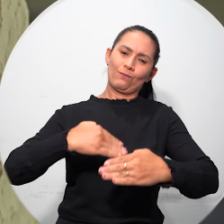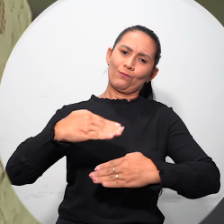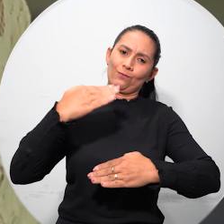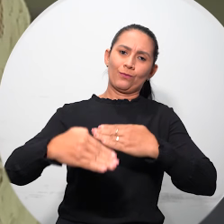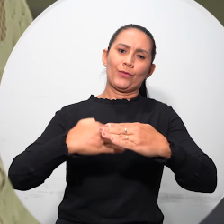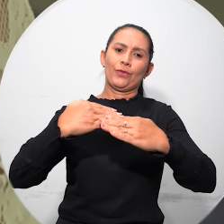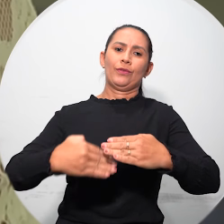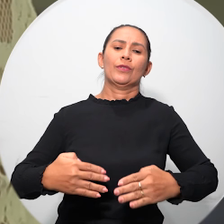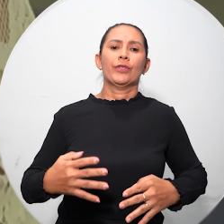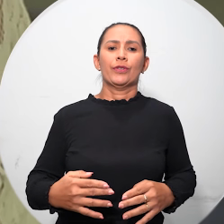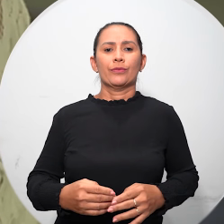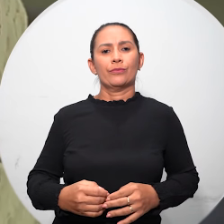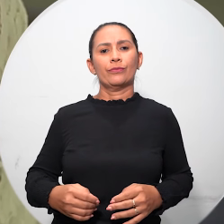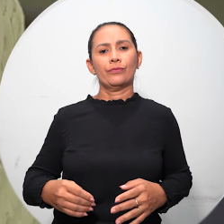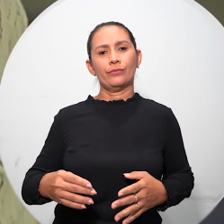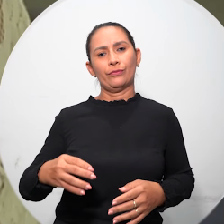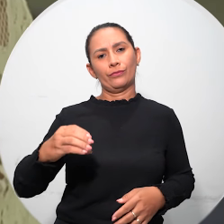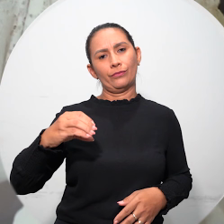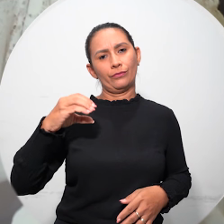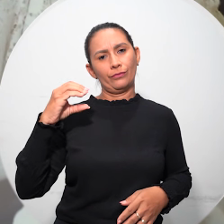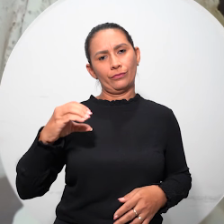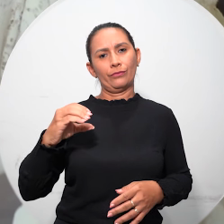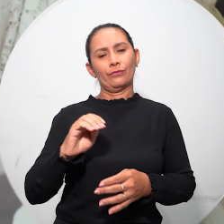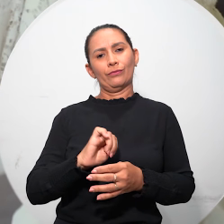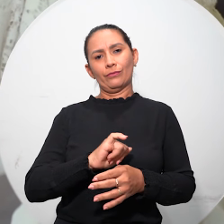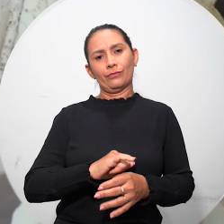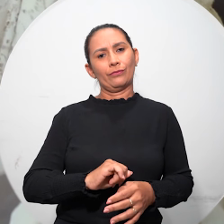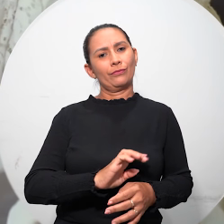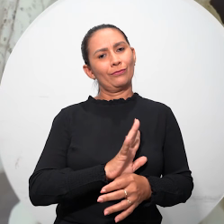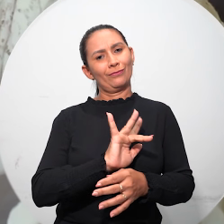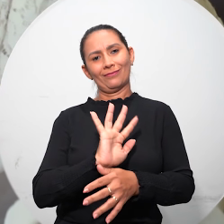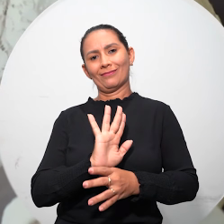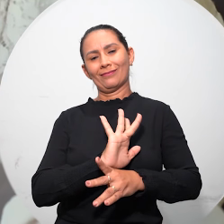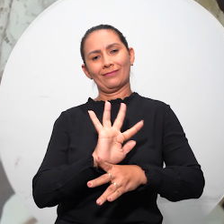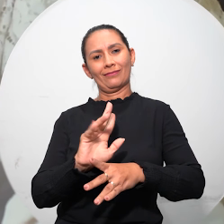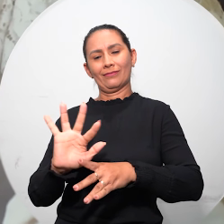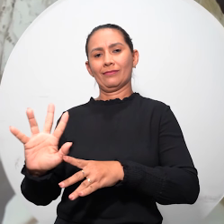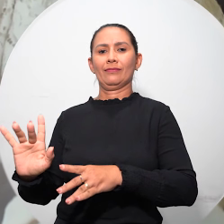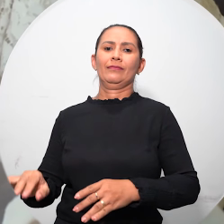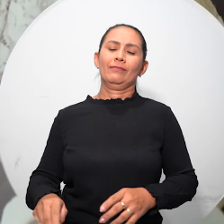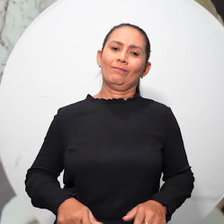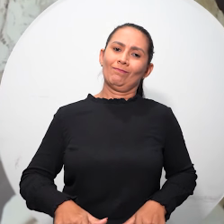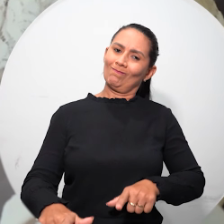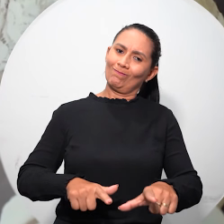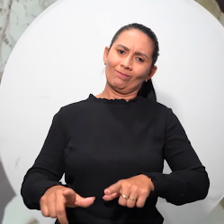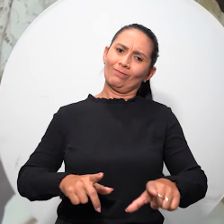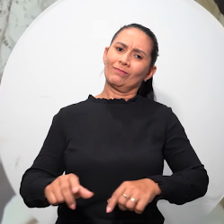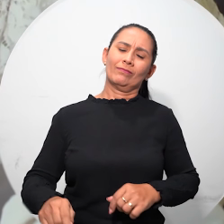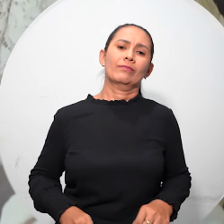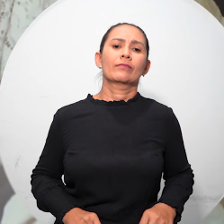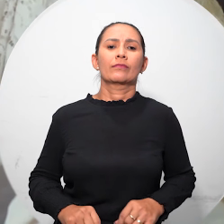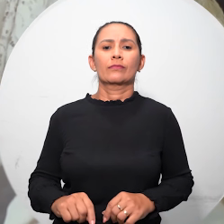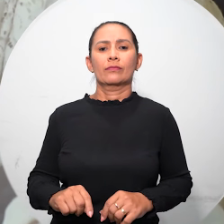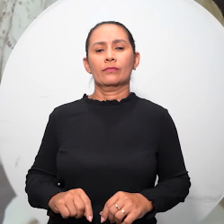ele dizia que não queria trabalhar no que era dele. E para quando morrer também ficar para os filhos. E assim foi feito.